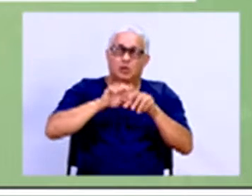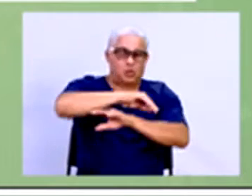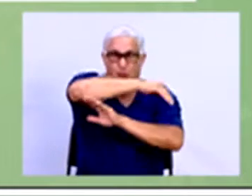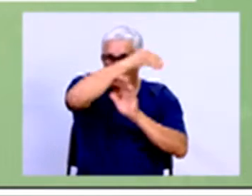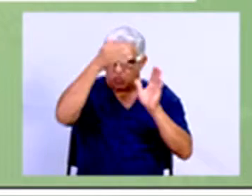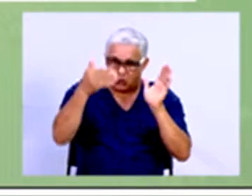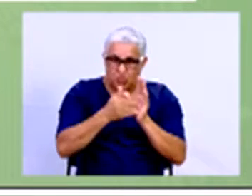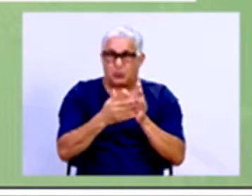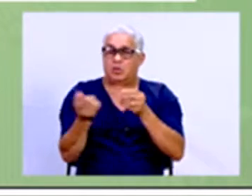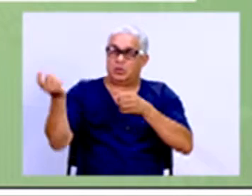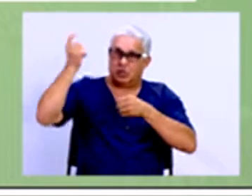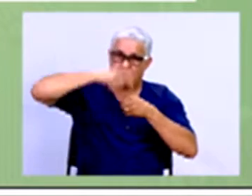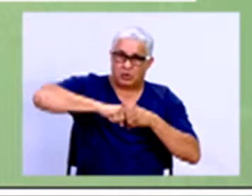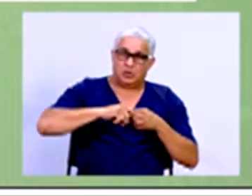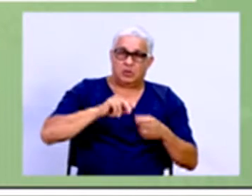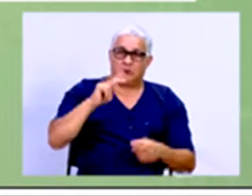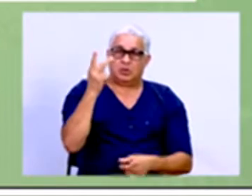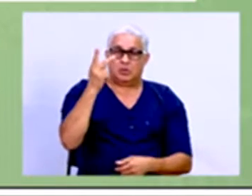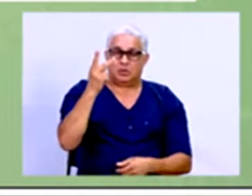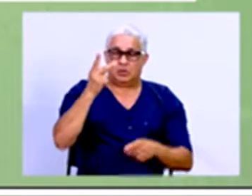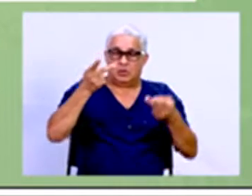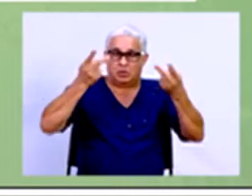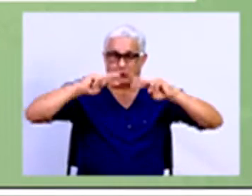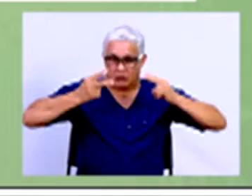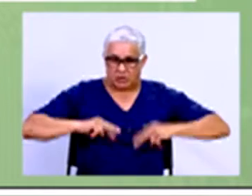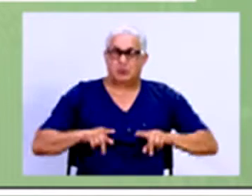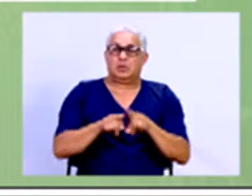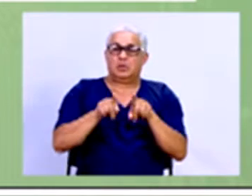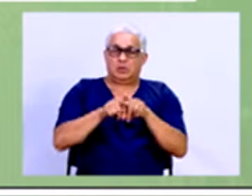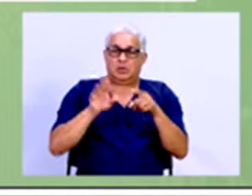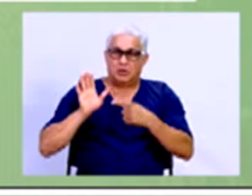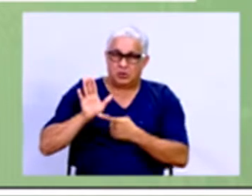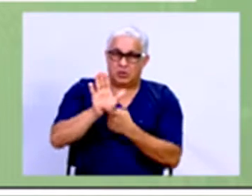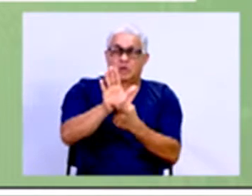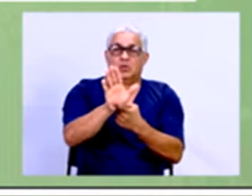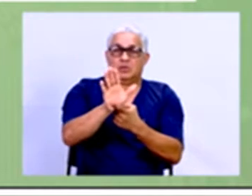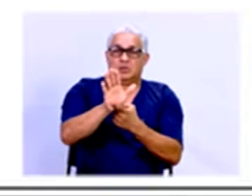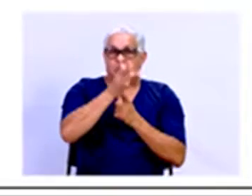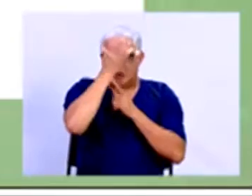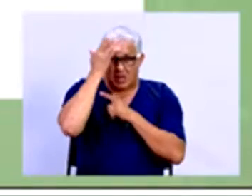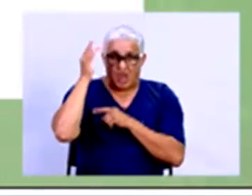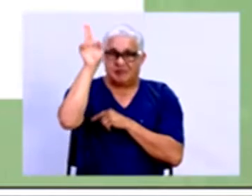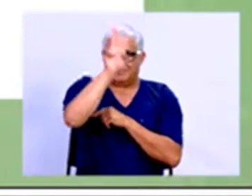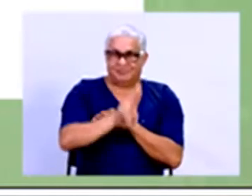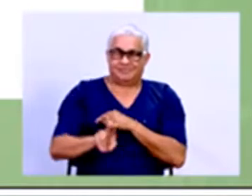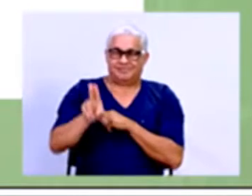retorna para o nosso navegador e é exibida para o nosso usuário final.